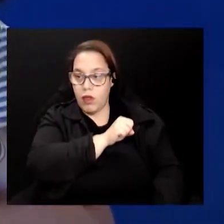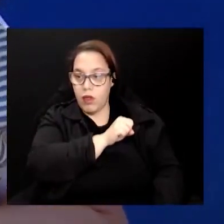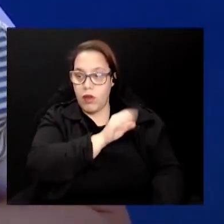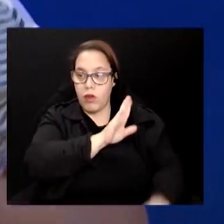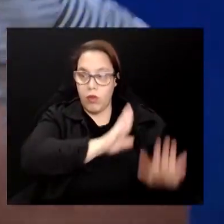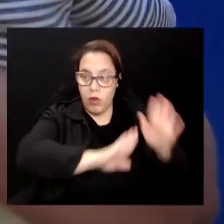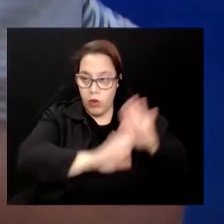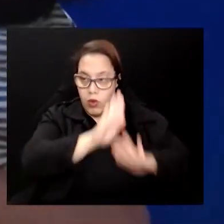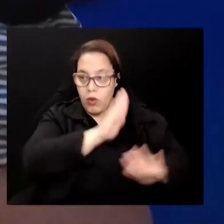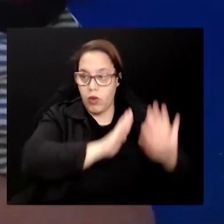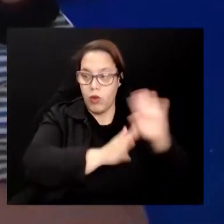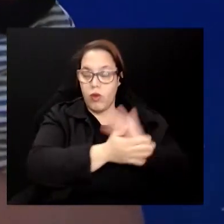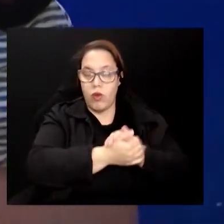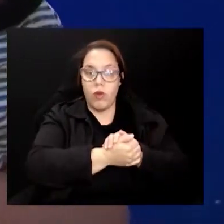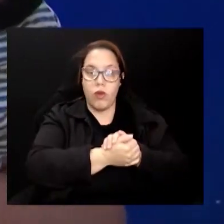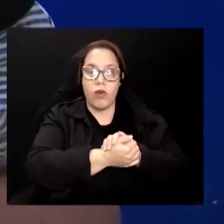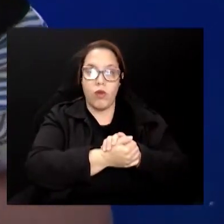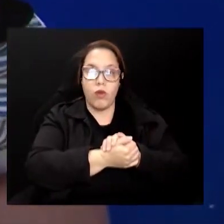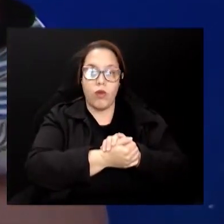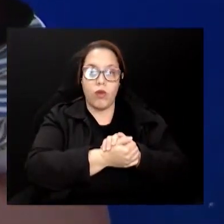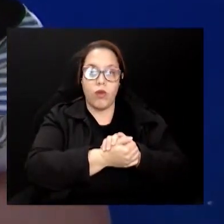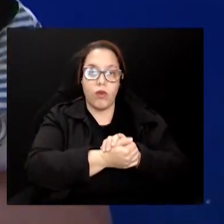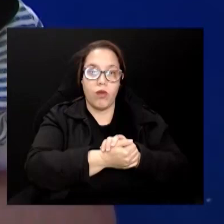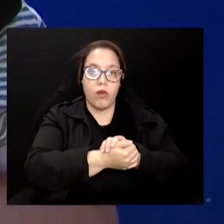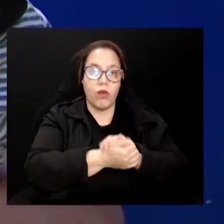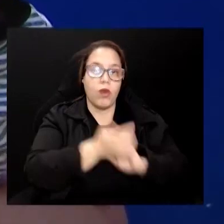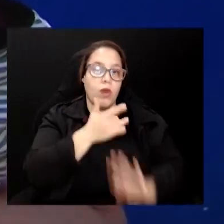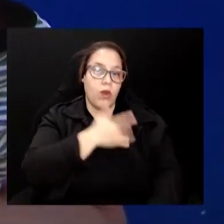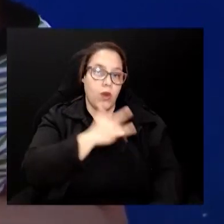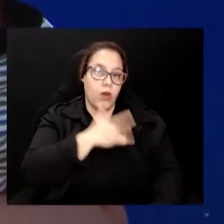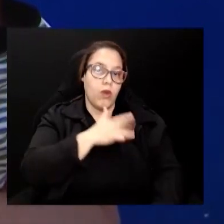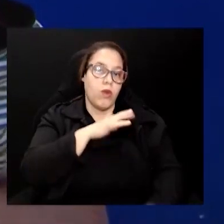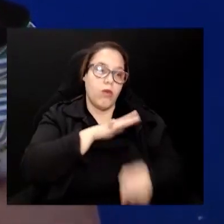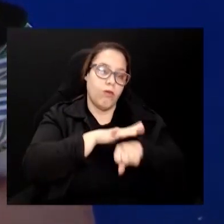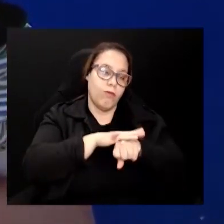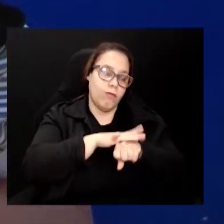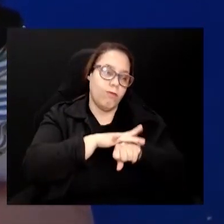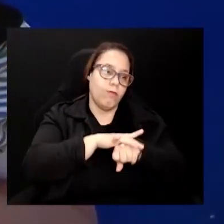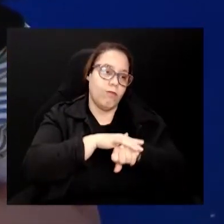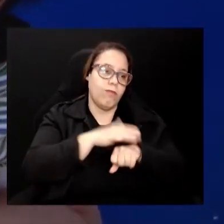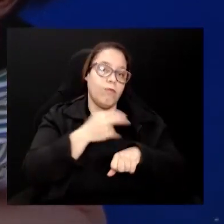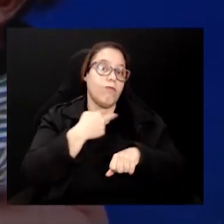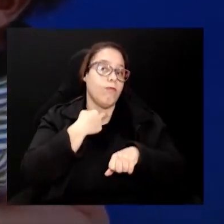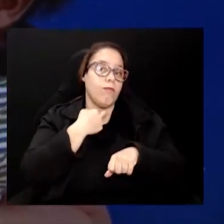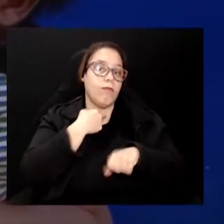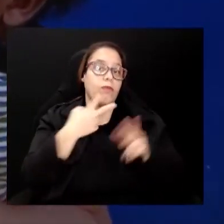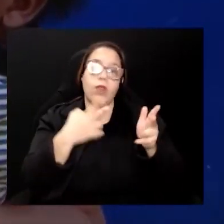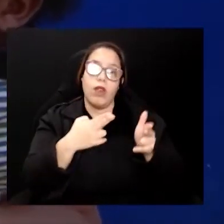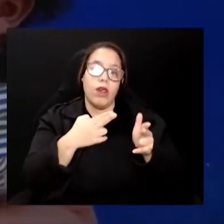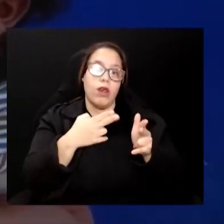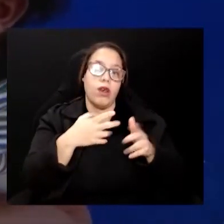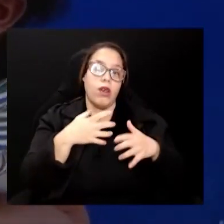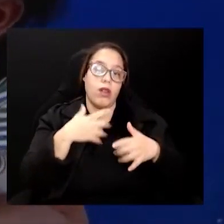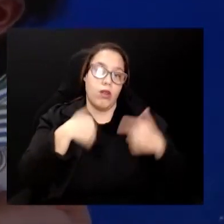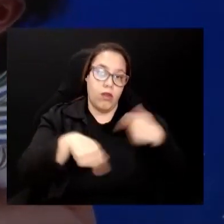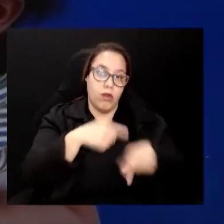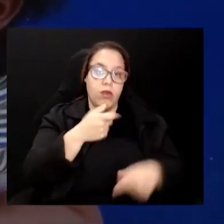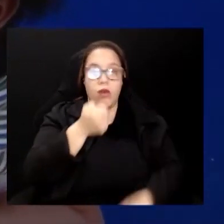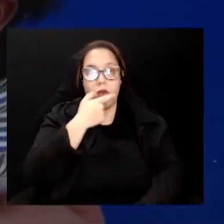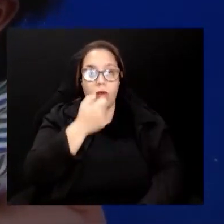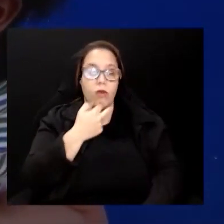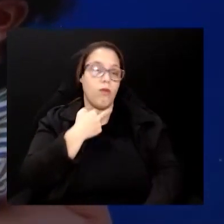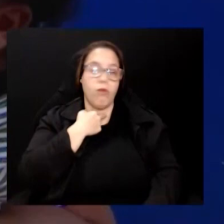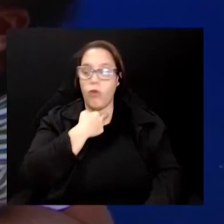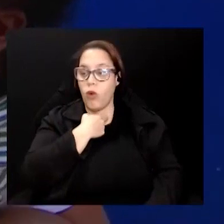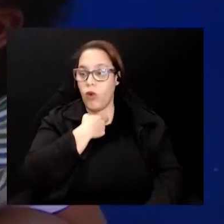muito pequenininho, dá dó de ver doentinho, tudo, até porque não é igual a gente, tem muita imunidade, não pode tomar muitos remédios, né, então tem que ter